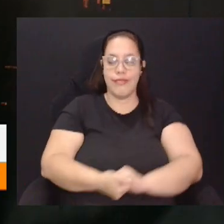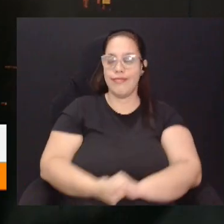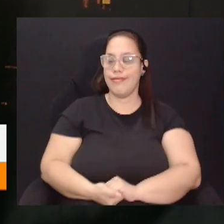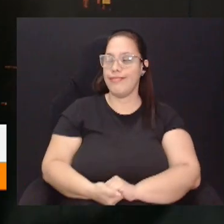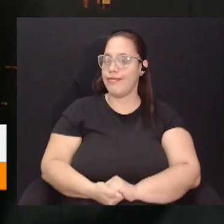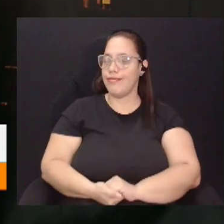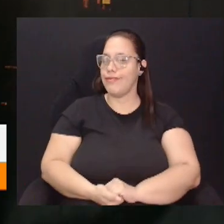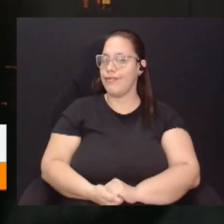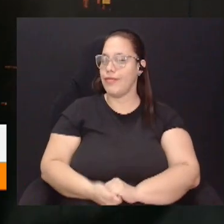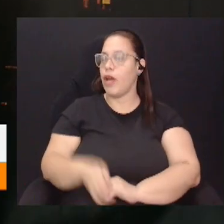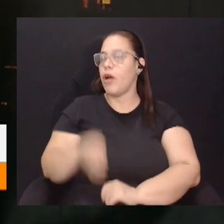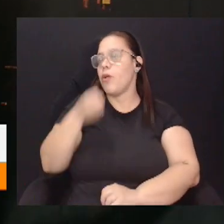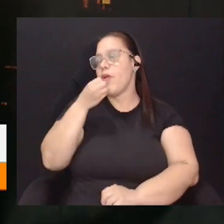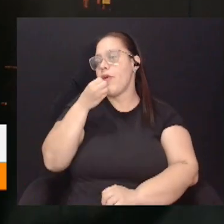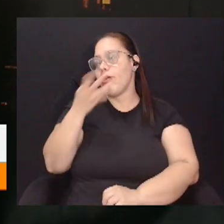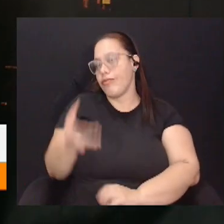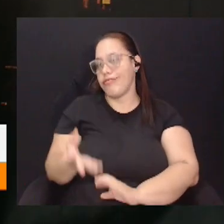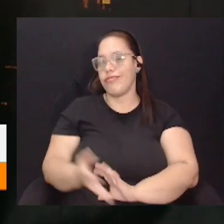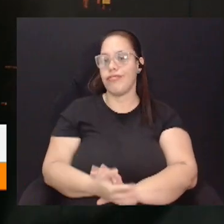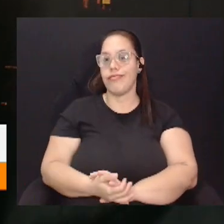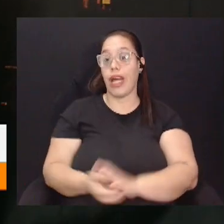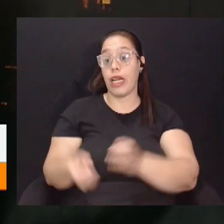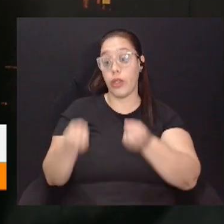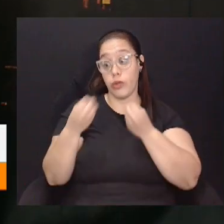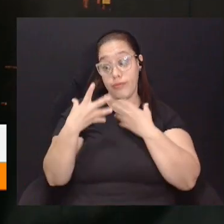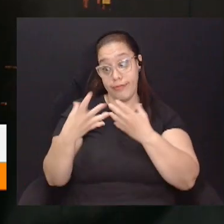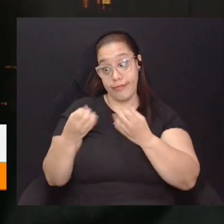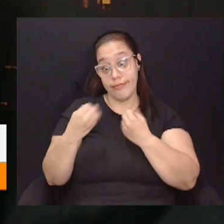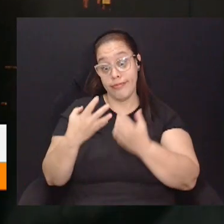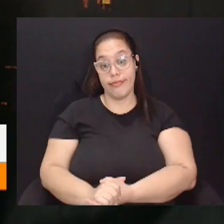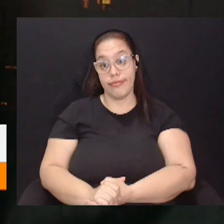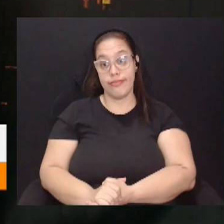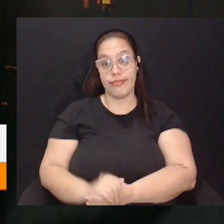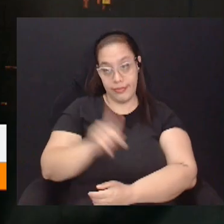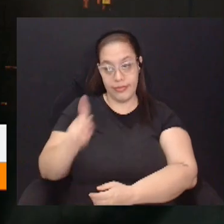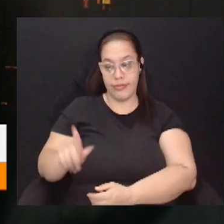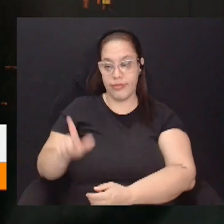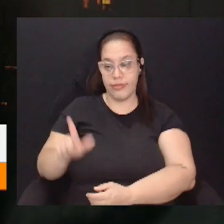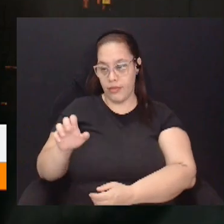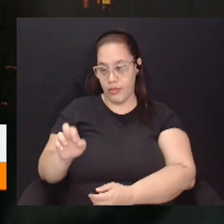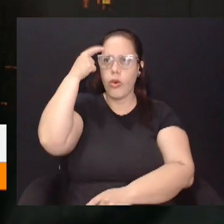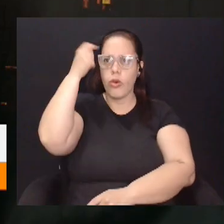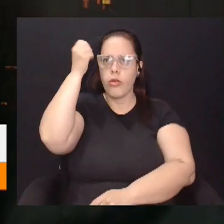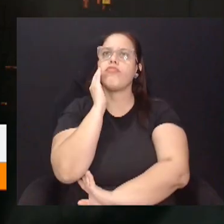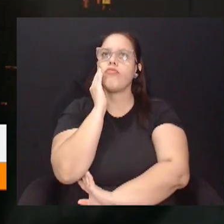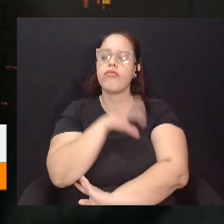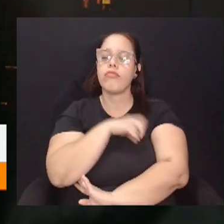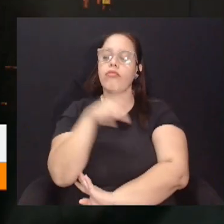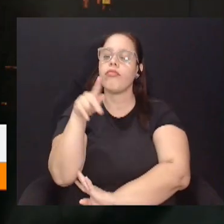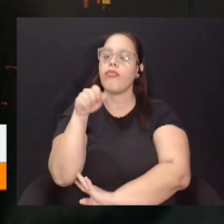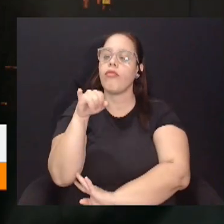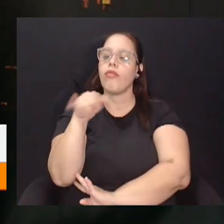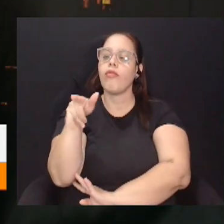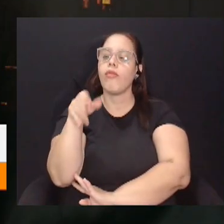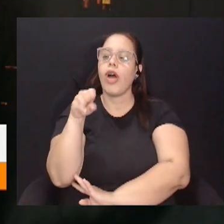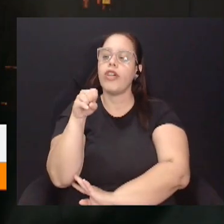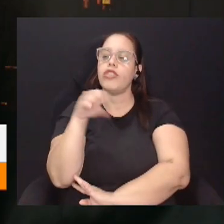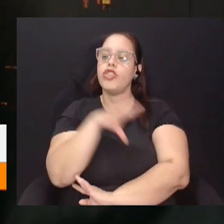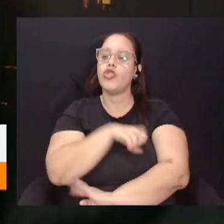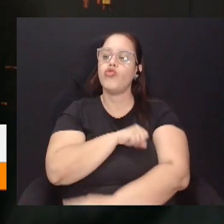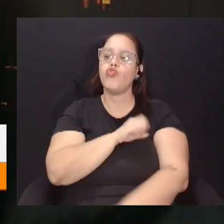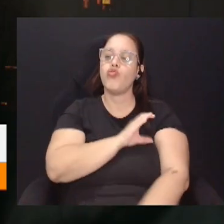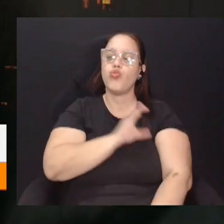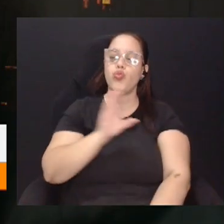e aí, também me vem à mente a questão da paixão de Cristo, né. É algo que tem sido